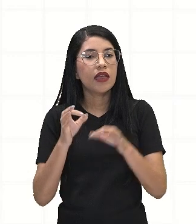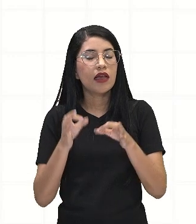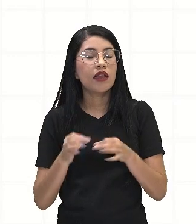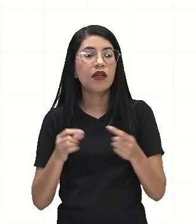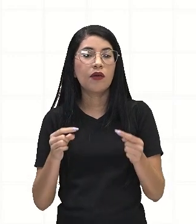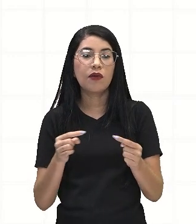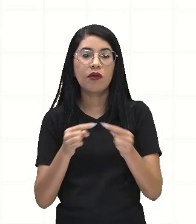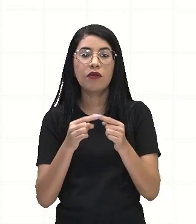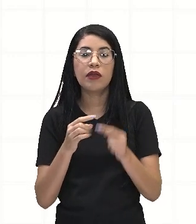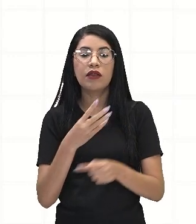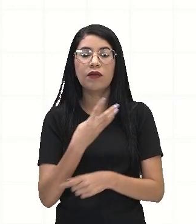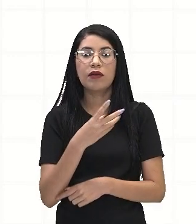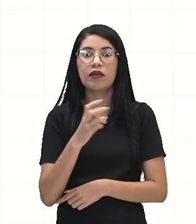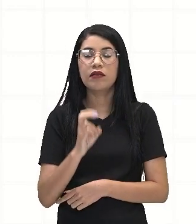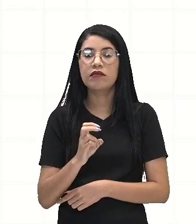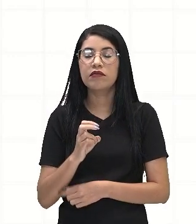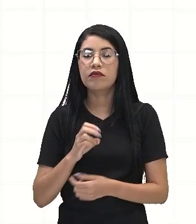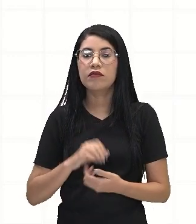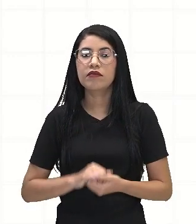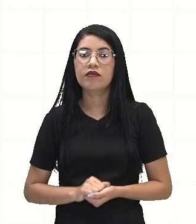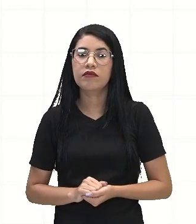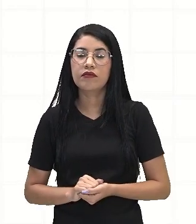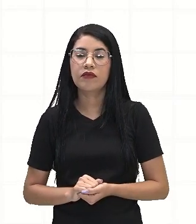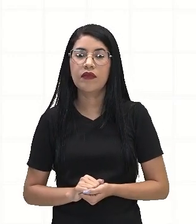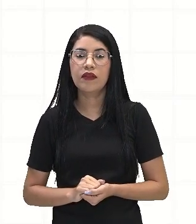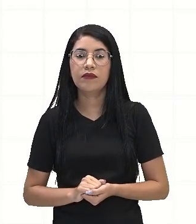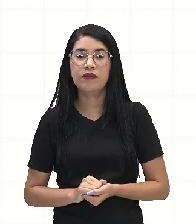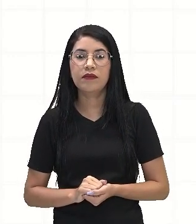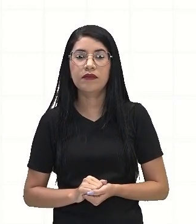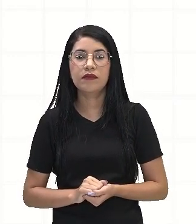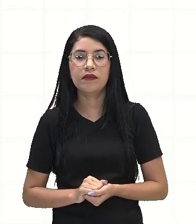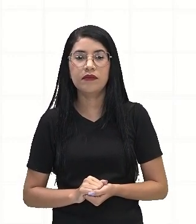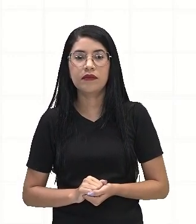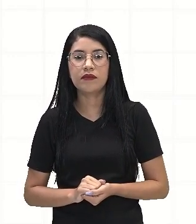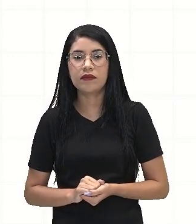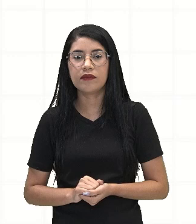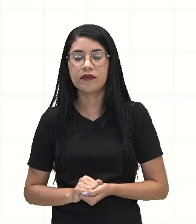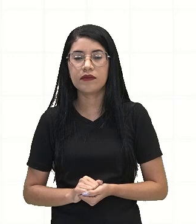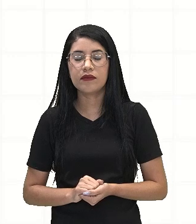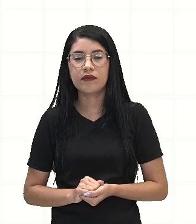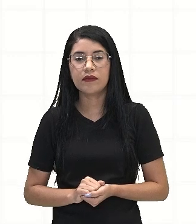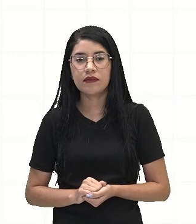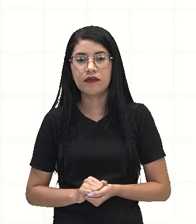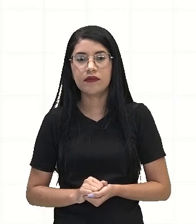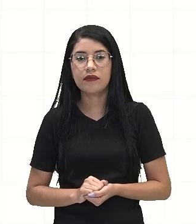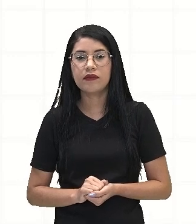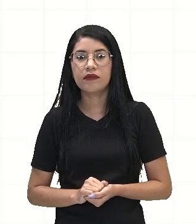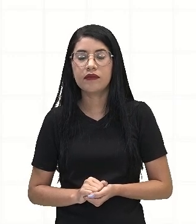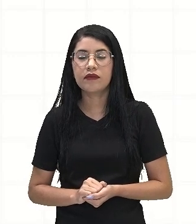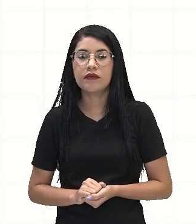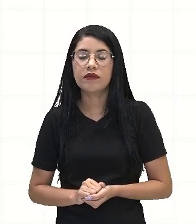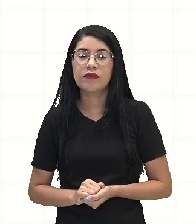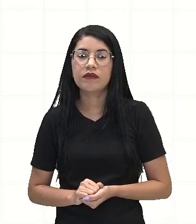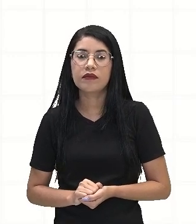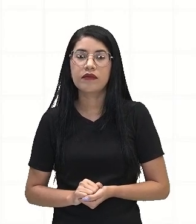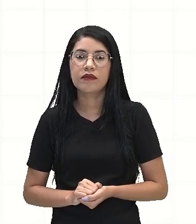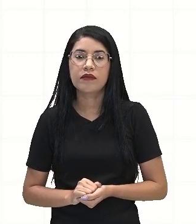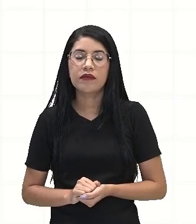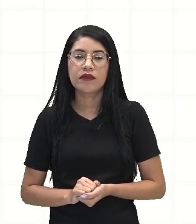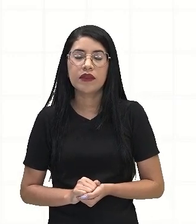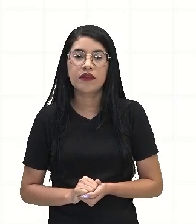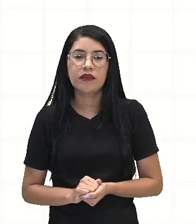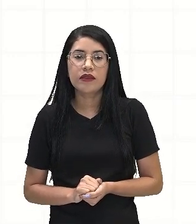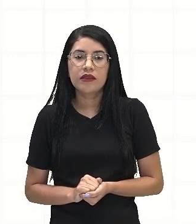a multiplicação dos 3, dando o resultado 45. Como é que eu faço isso? Eu uso todas essas informações,